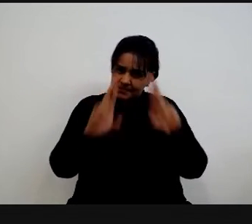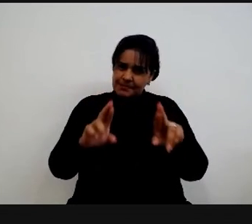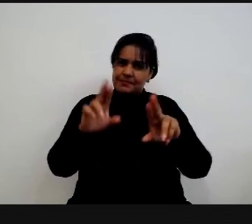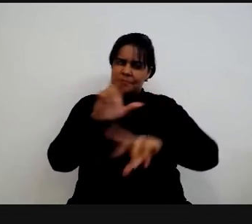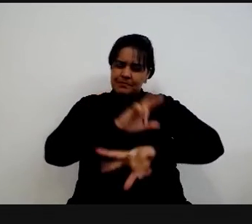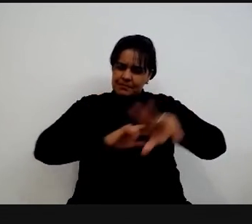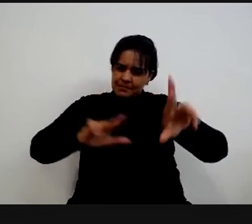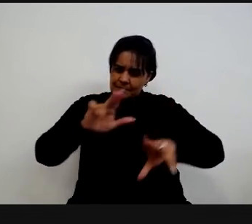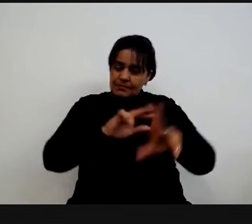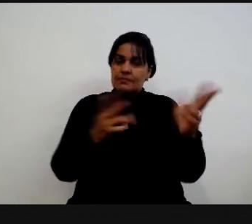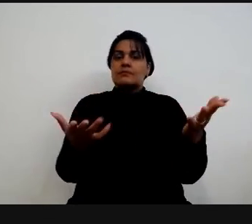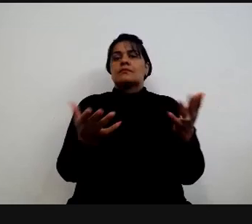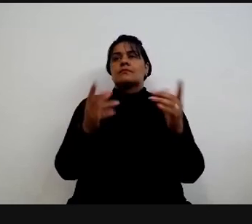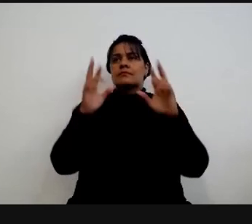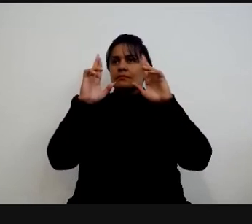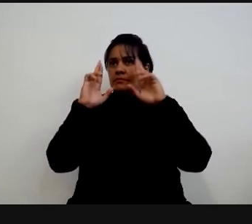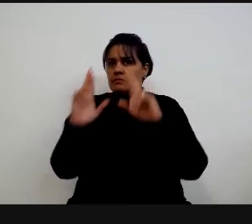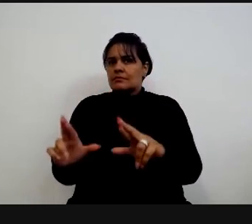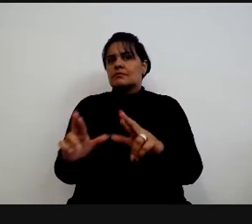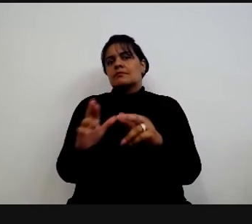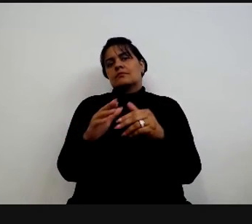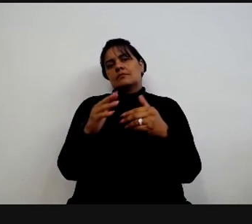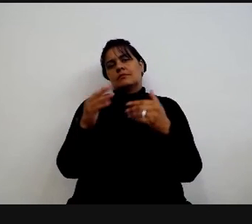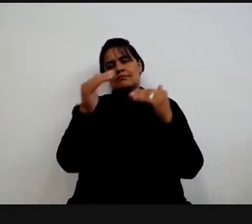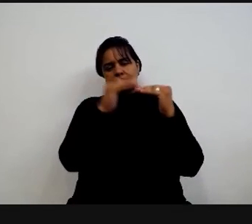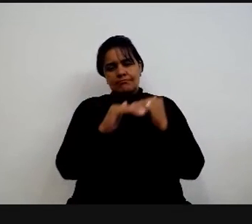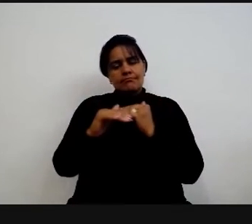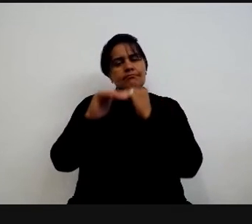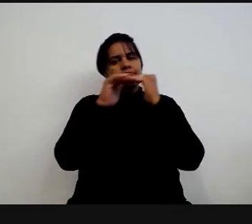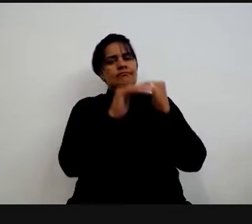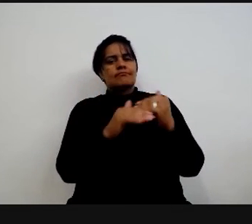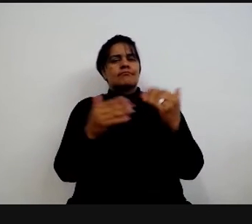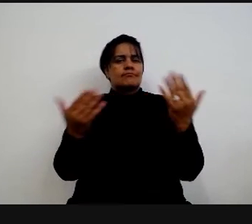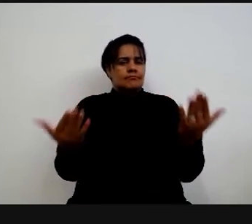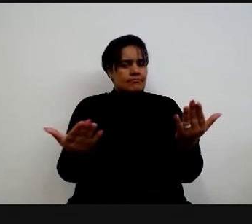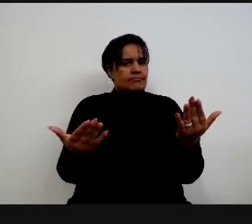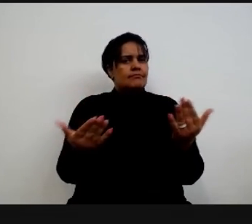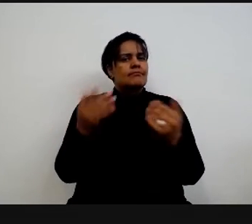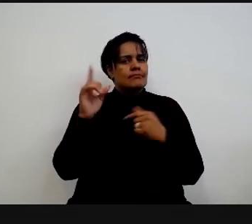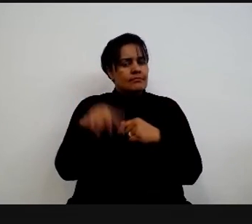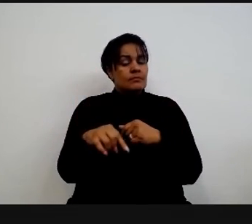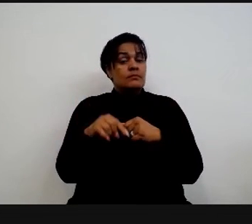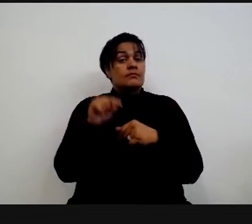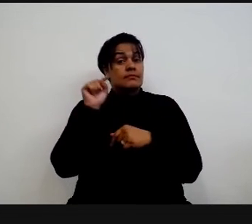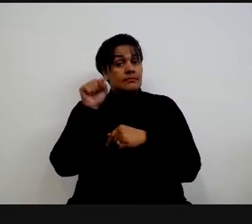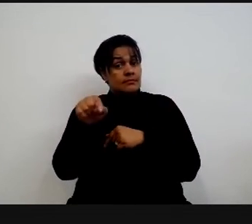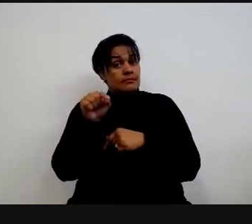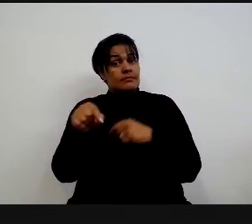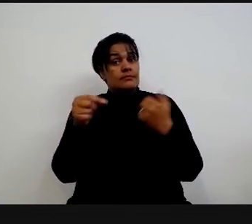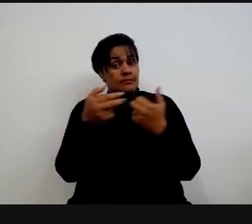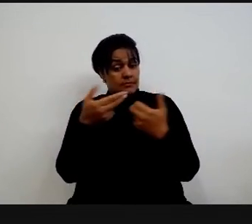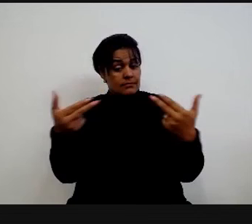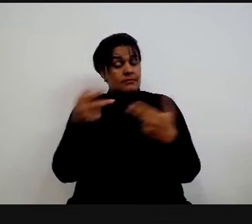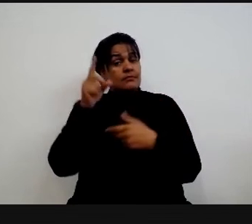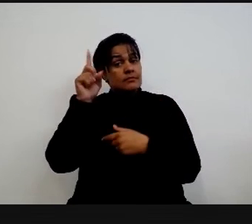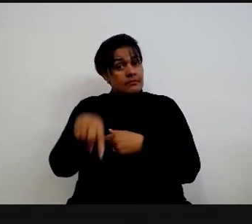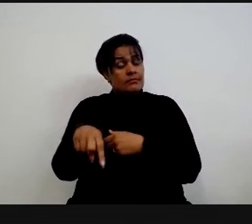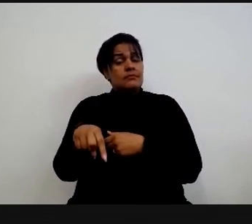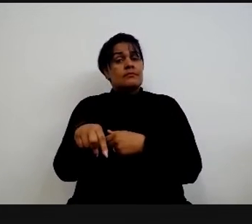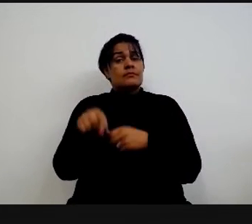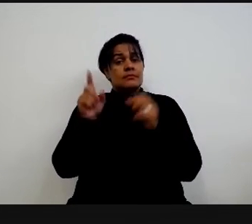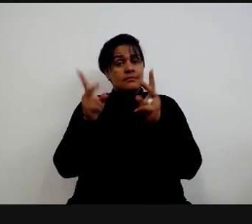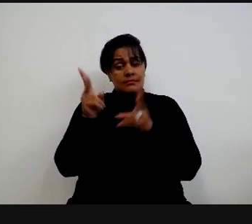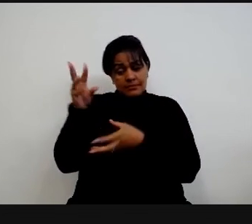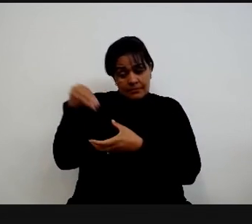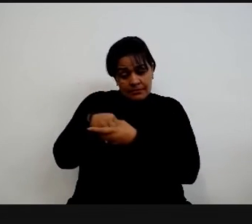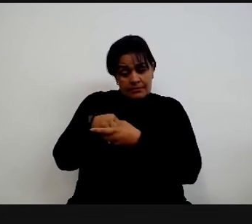à diversidade, o respeito à igualdade, esses valores que estão no cerne